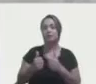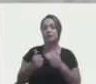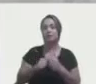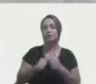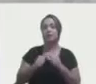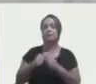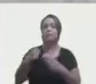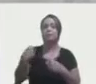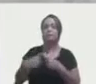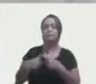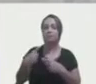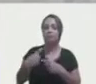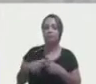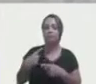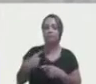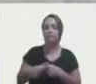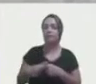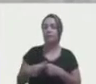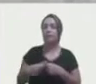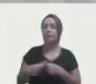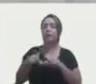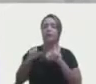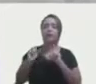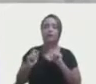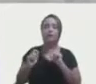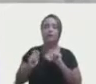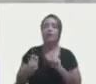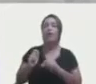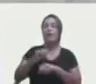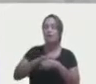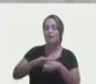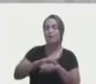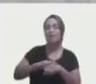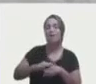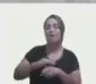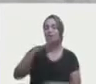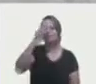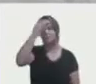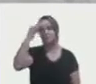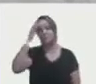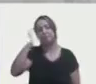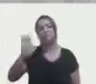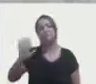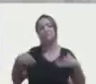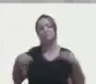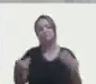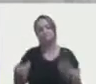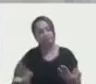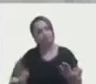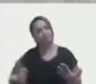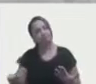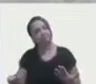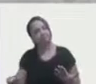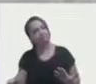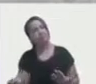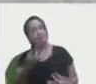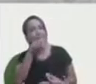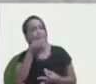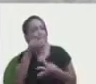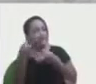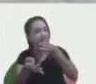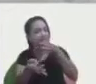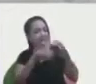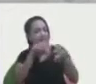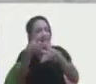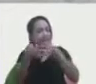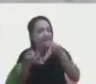muitas oportunidades e a gente conversa com as pessoas Então nesse caso em especial a sugestão é que